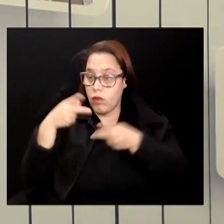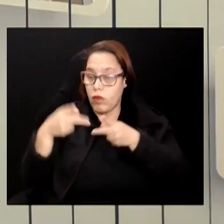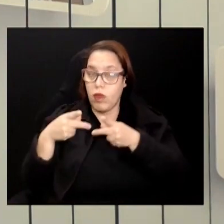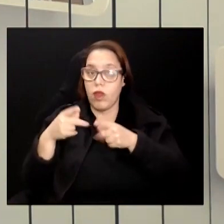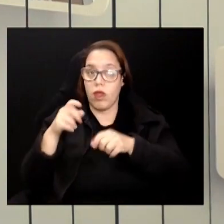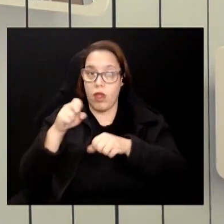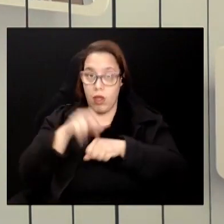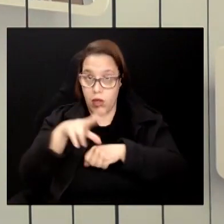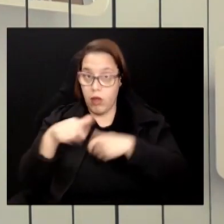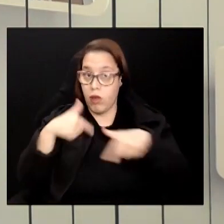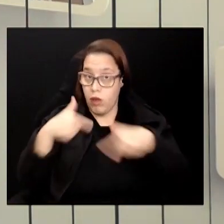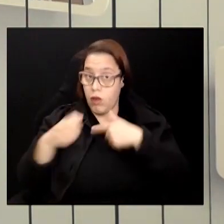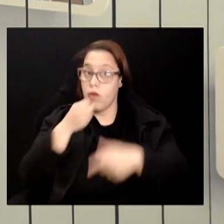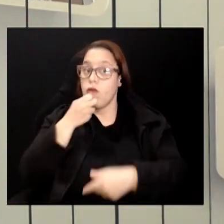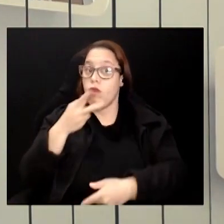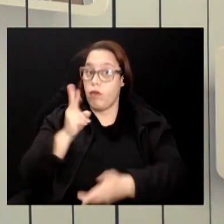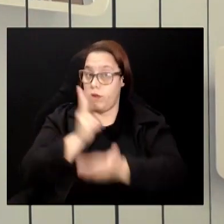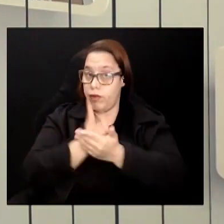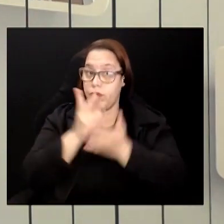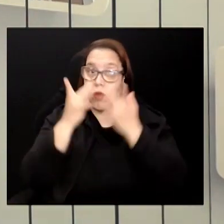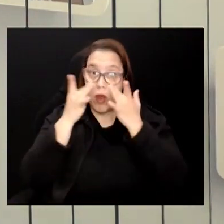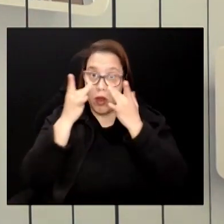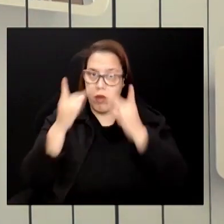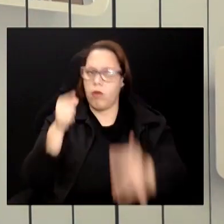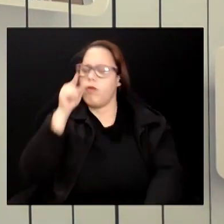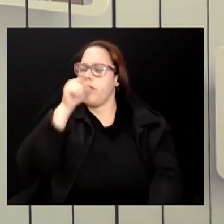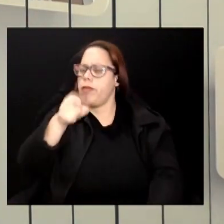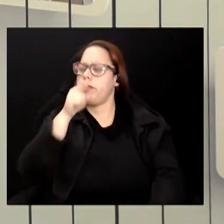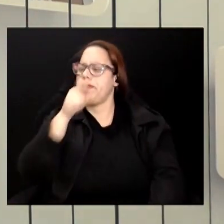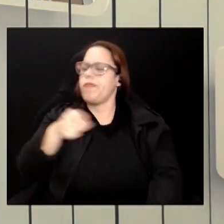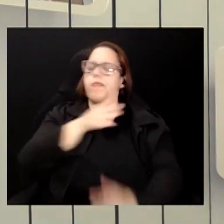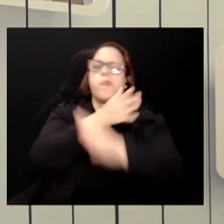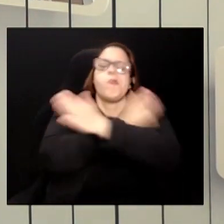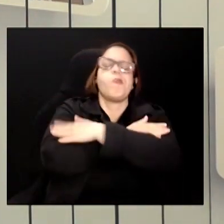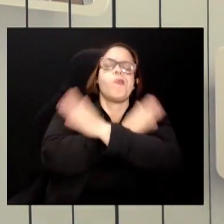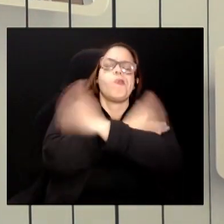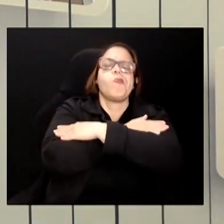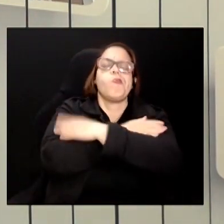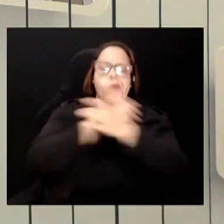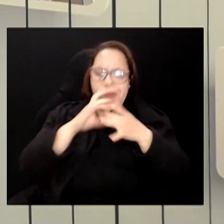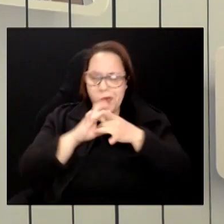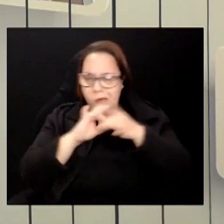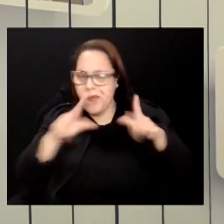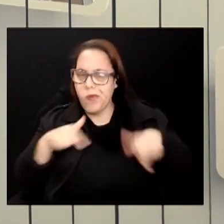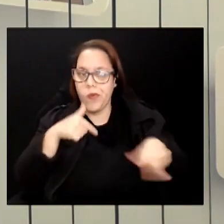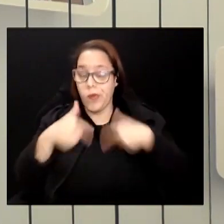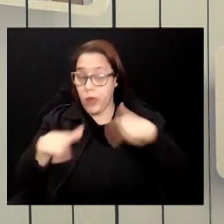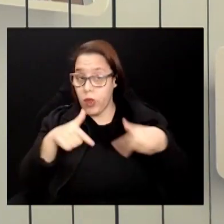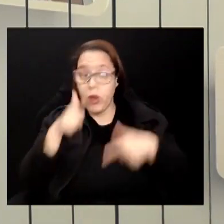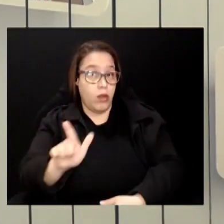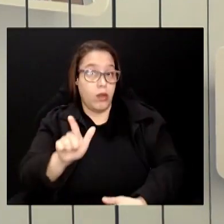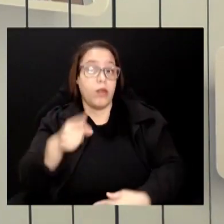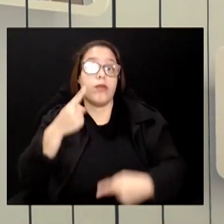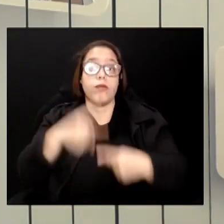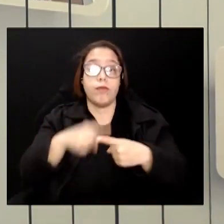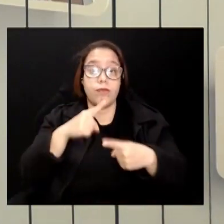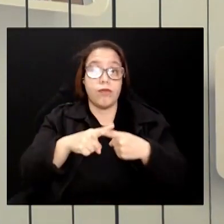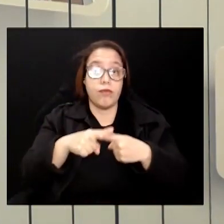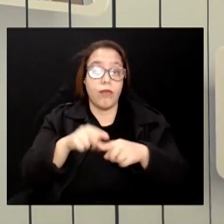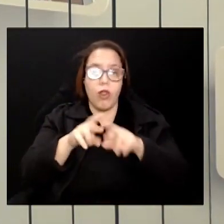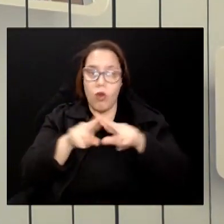né? Atenção, hein? Você que está desempregado, disponível para o mercado de trabalho, porque tem centenas de